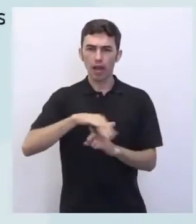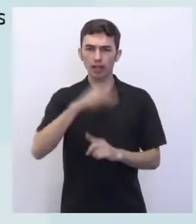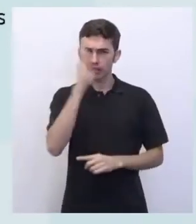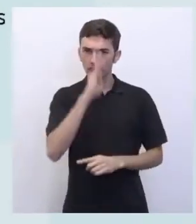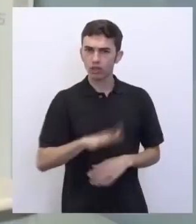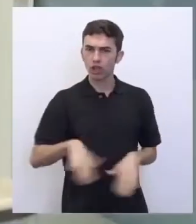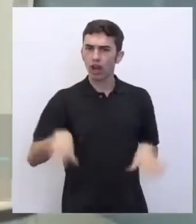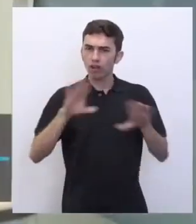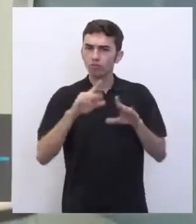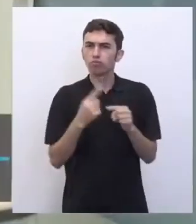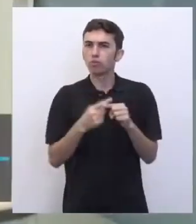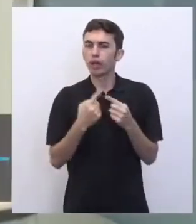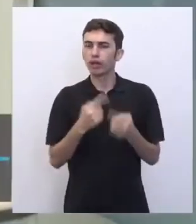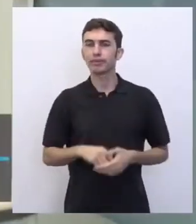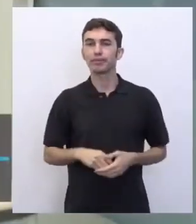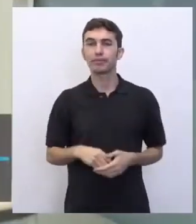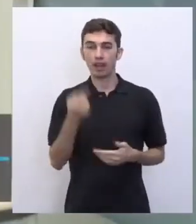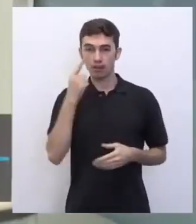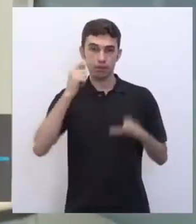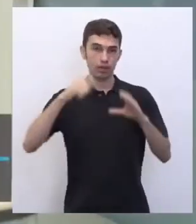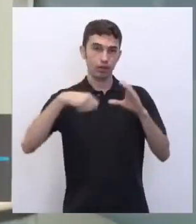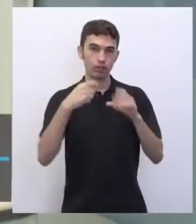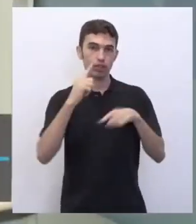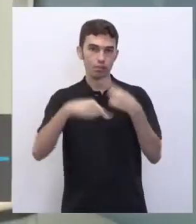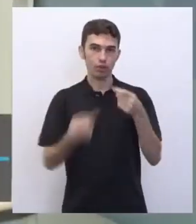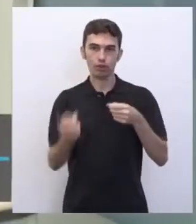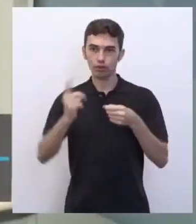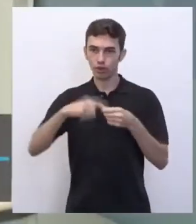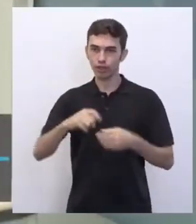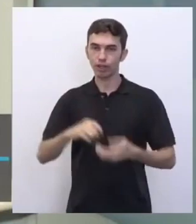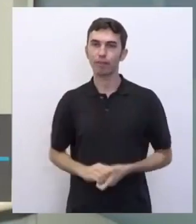vocês vão ficar com o vídeo e voltamos em instantes.